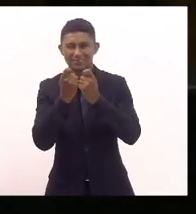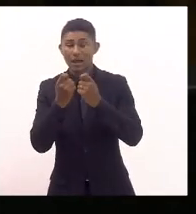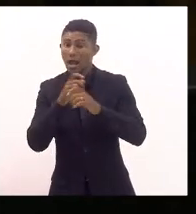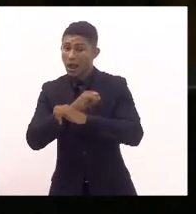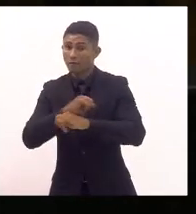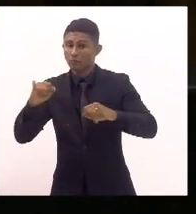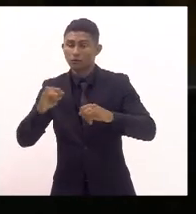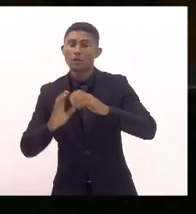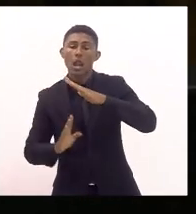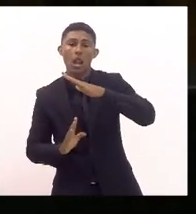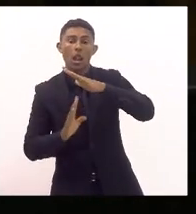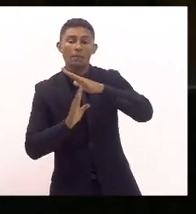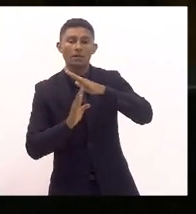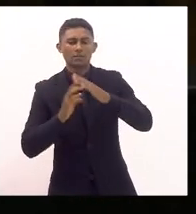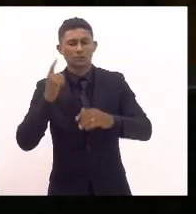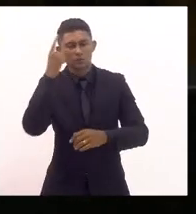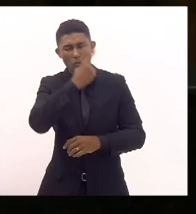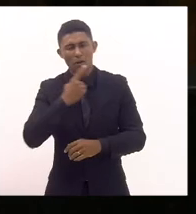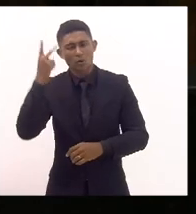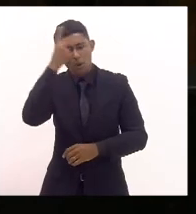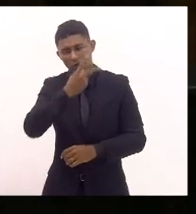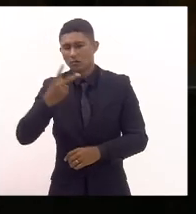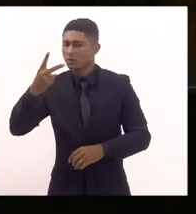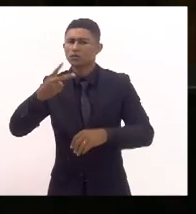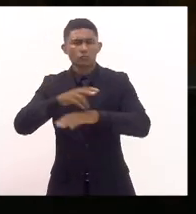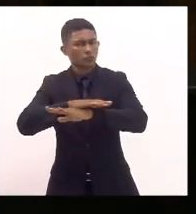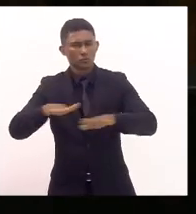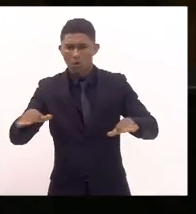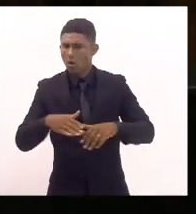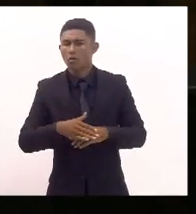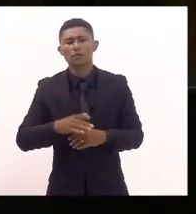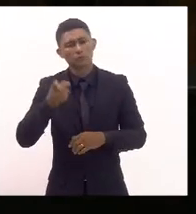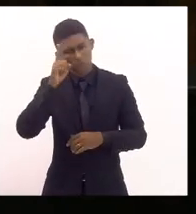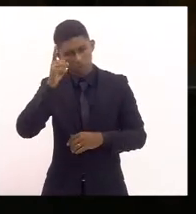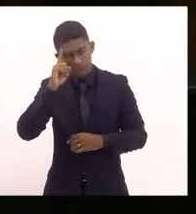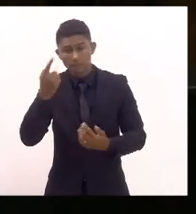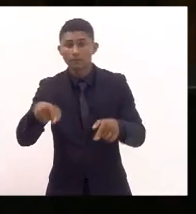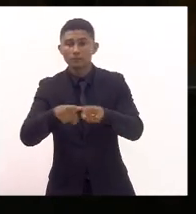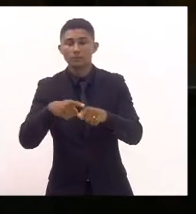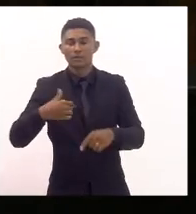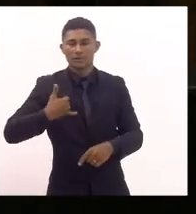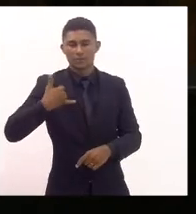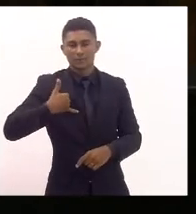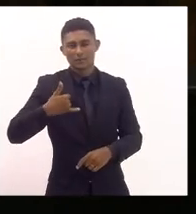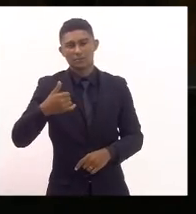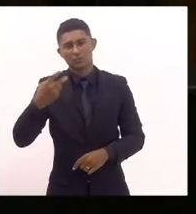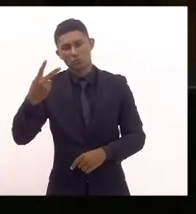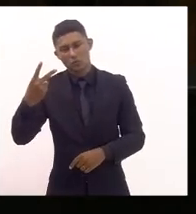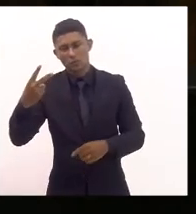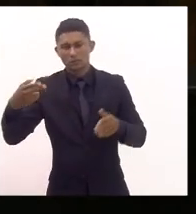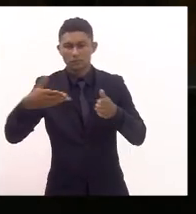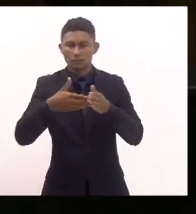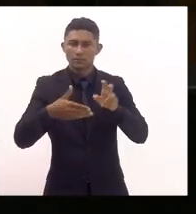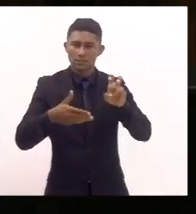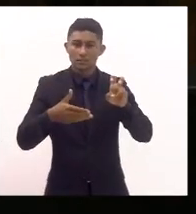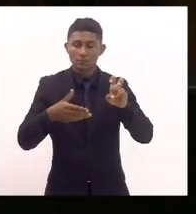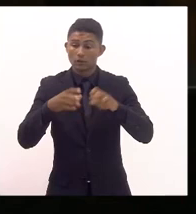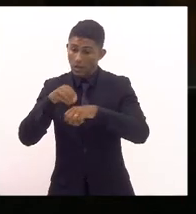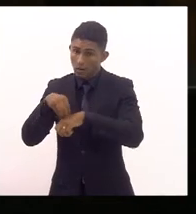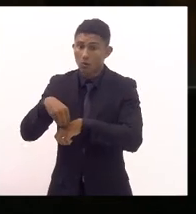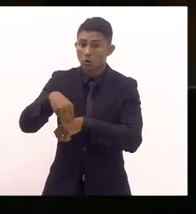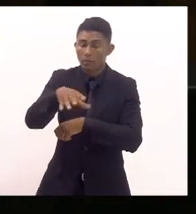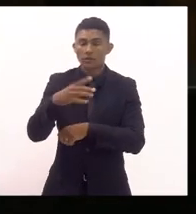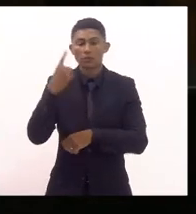máximo duas horas por dia para crianças menores de 2 a 5 anos a recomendação é de